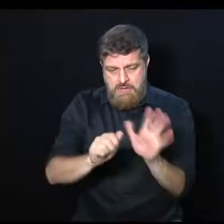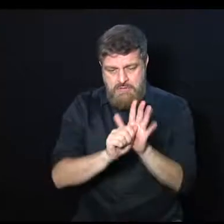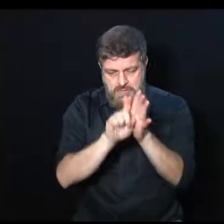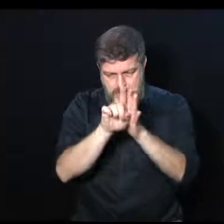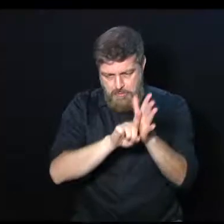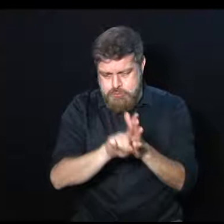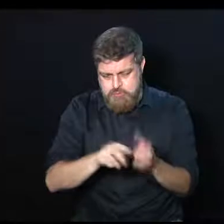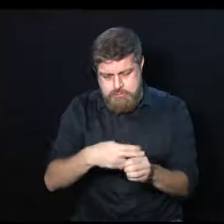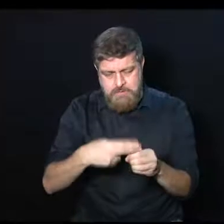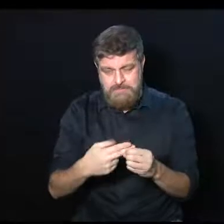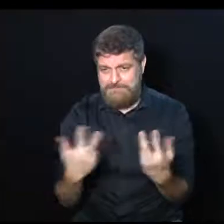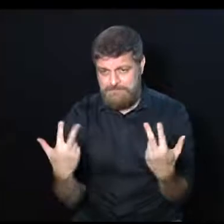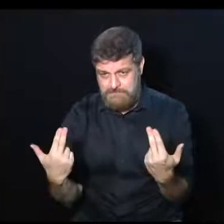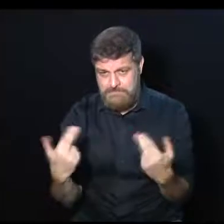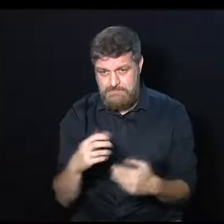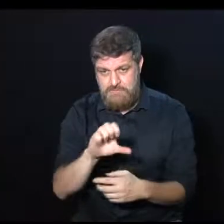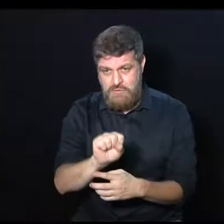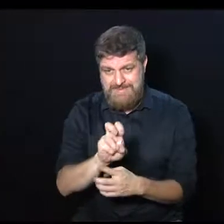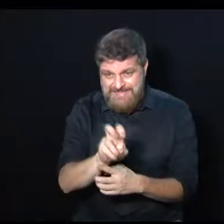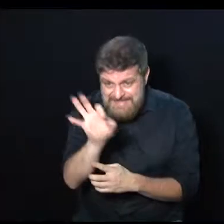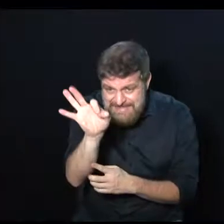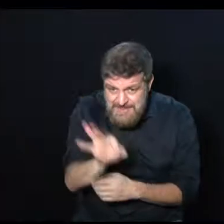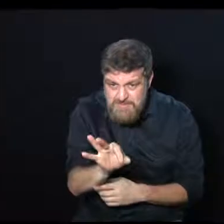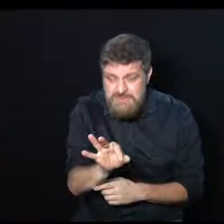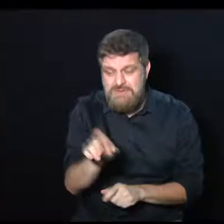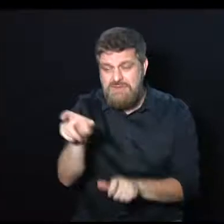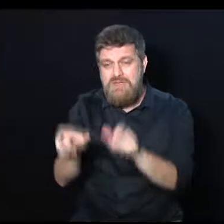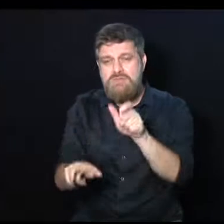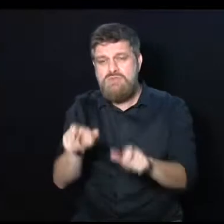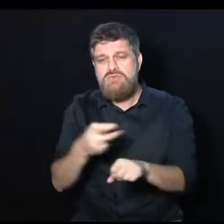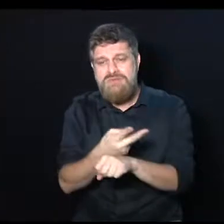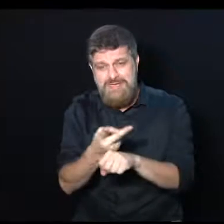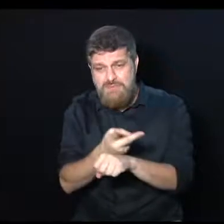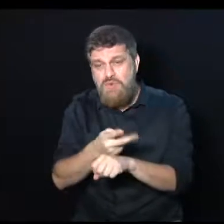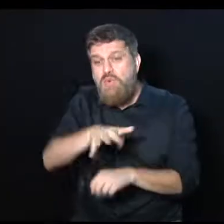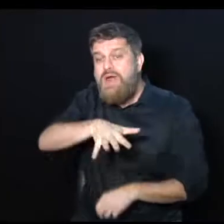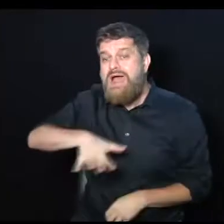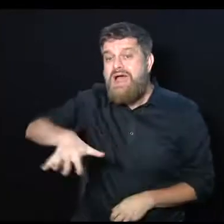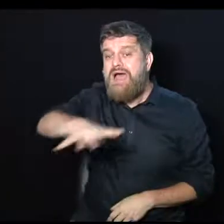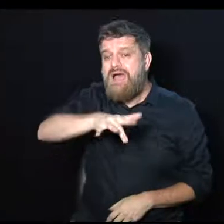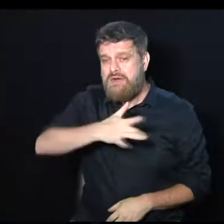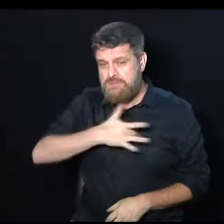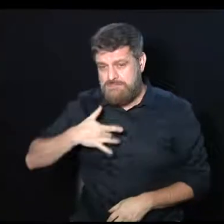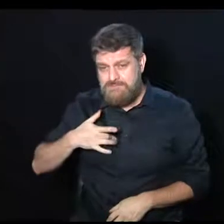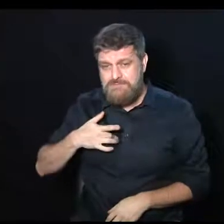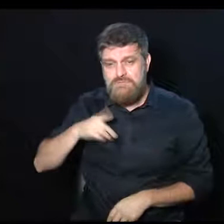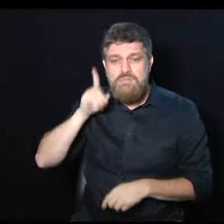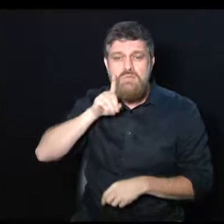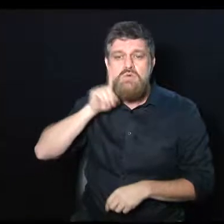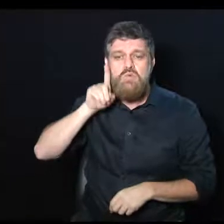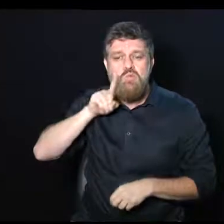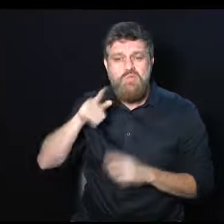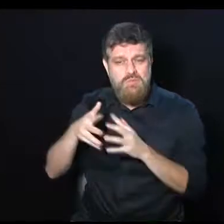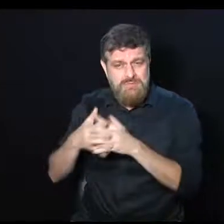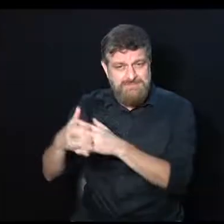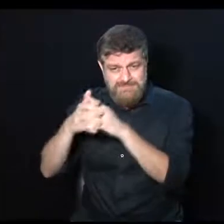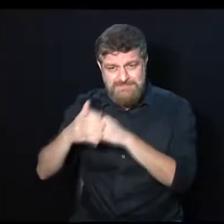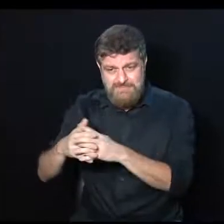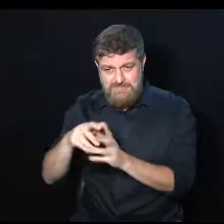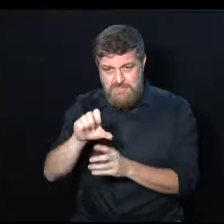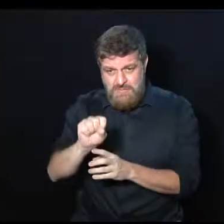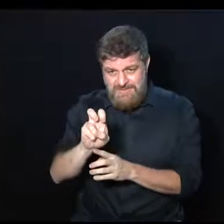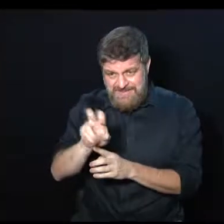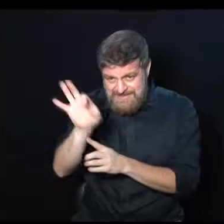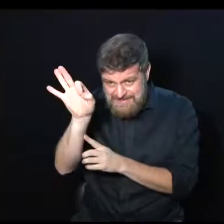regra, 85% da nossa demanda é de serviços de saúde. Nos Estados Unidos, por exemplo, é o contrário, 85%